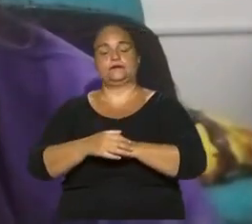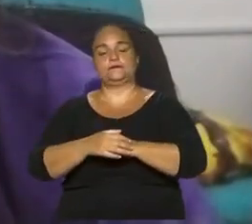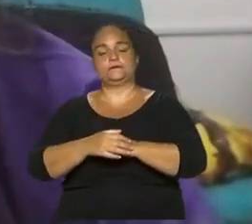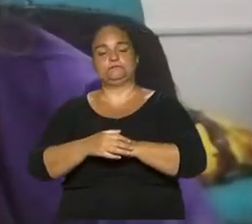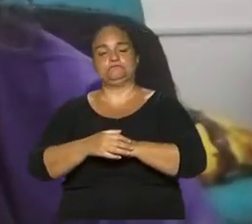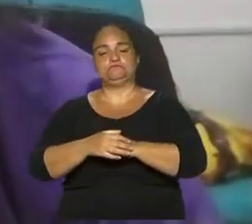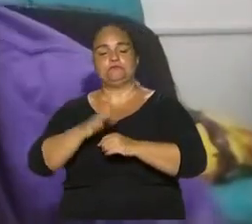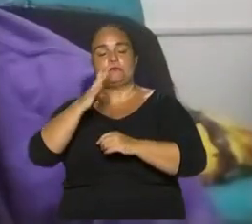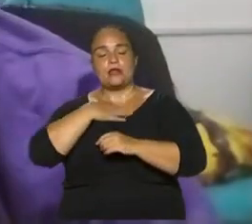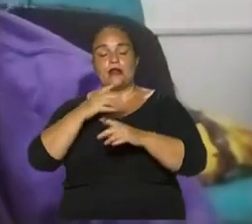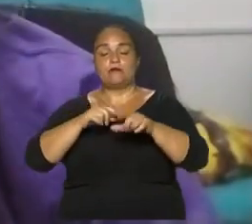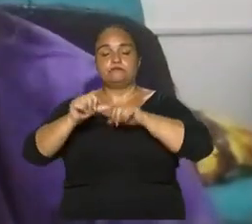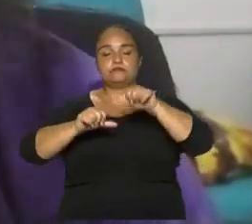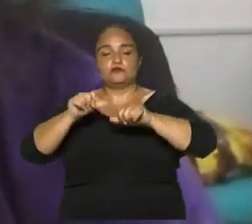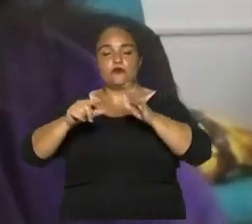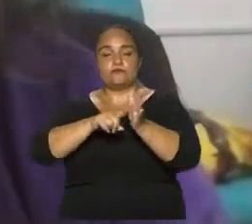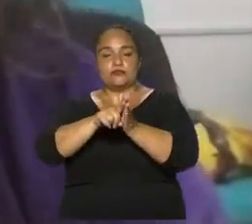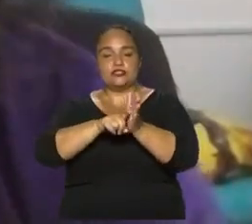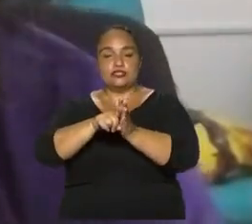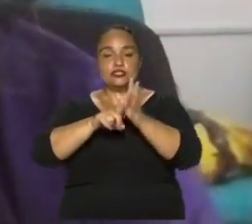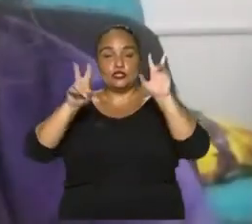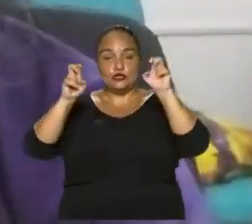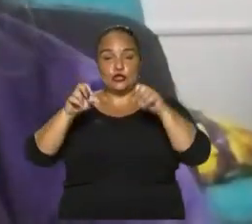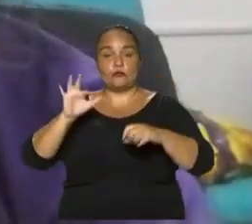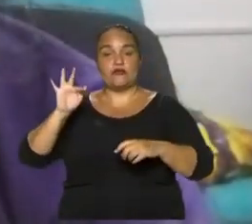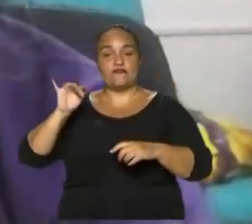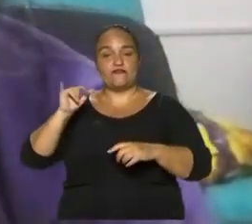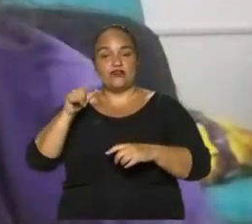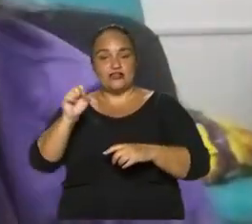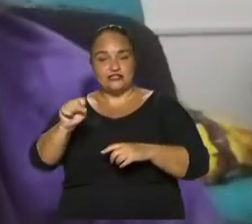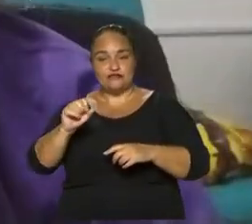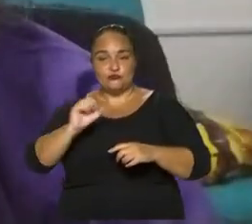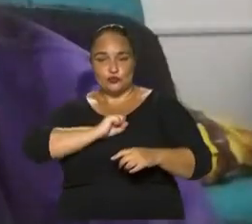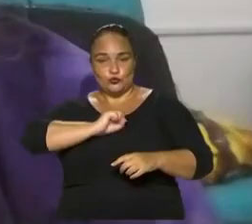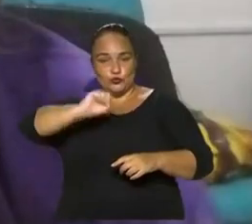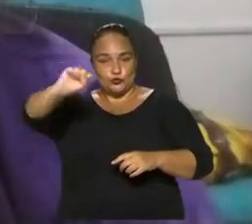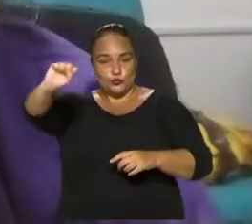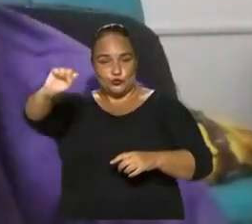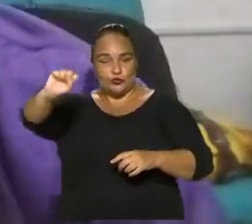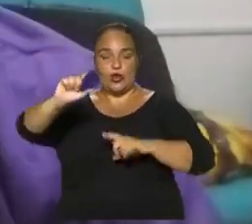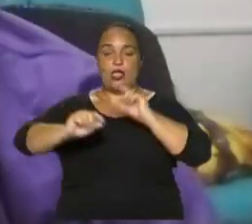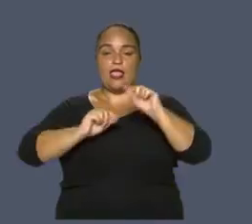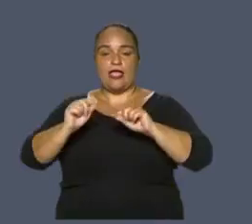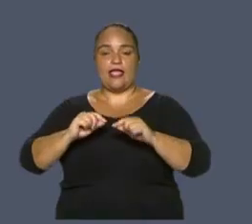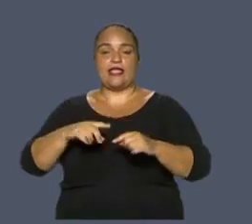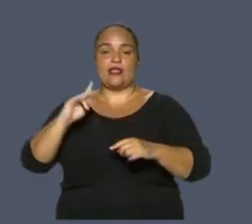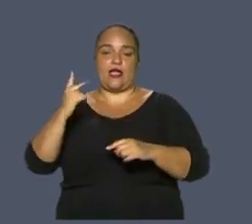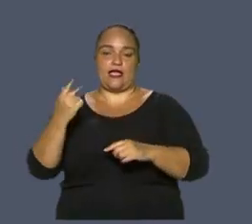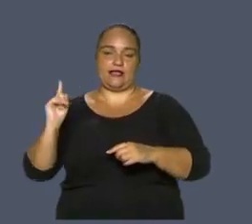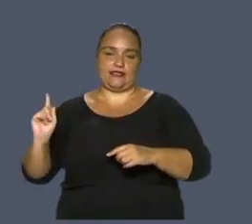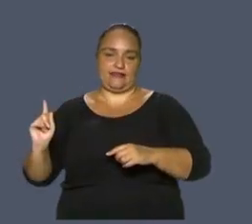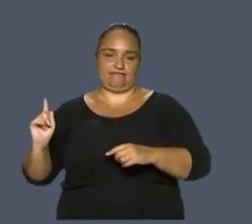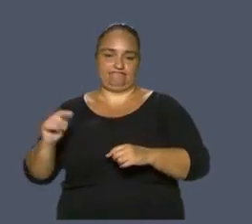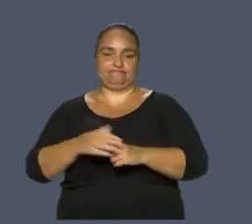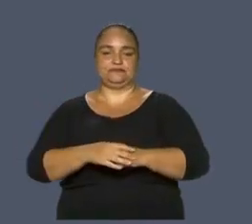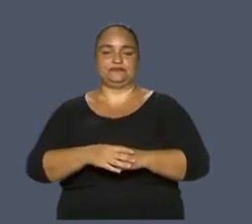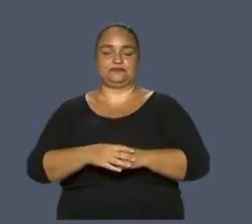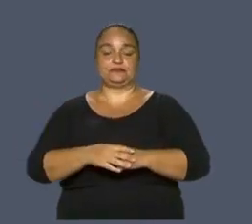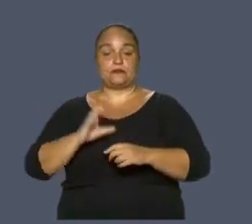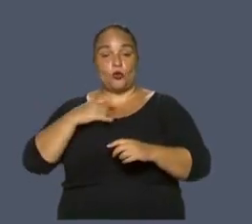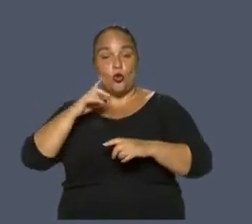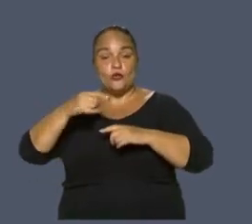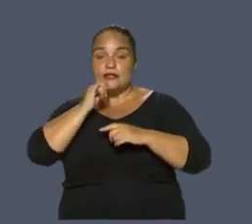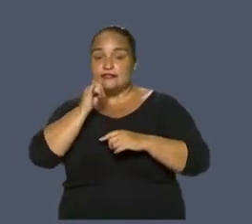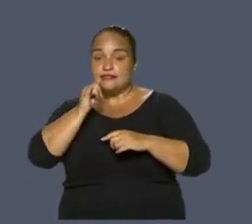ela transformou a pesquisa dela sobre fãs de super-heróis em uma HQ. Outro bom exemplo